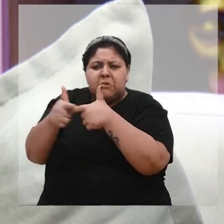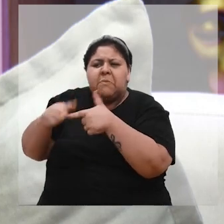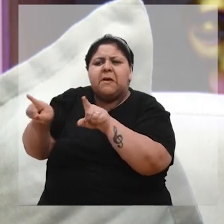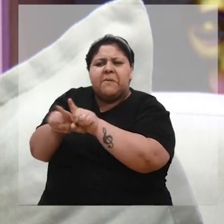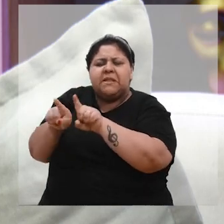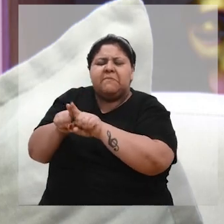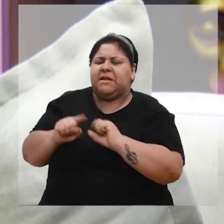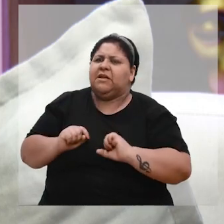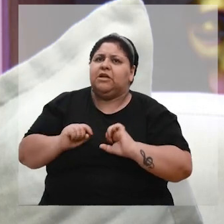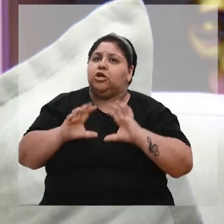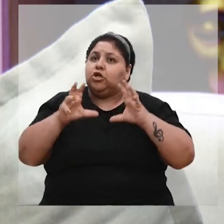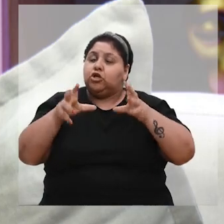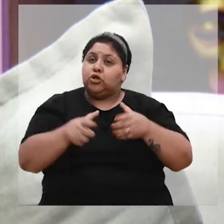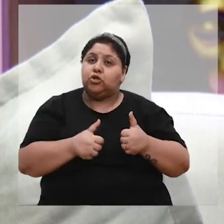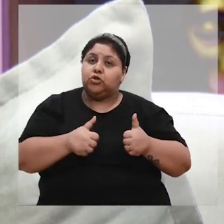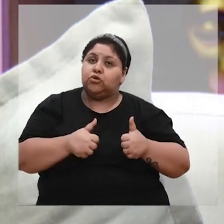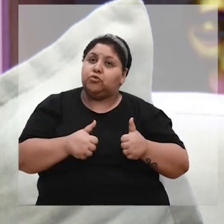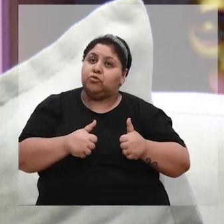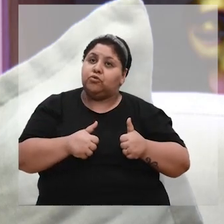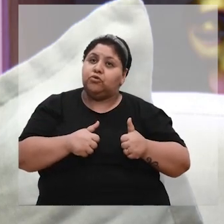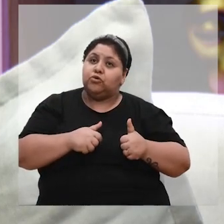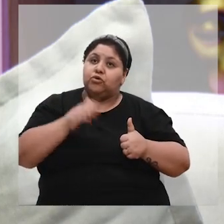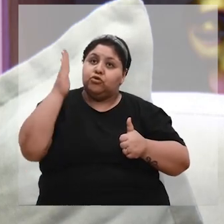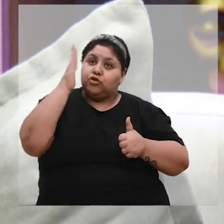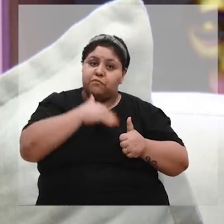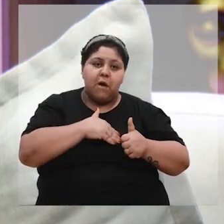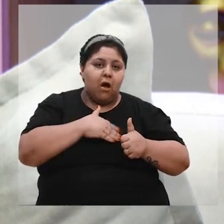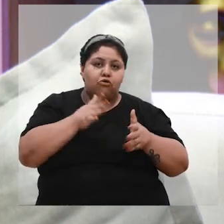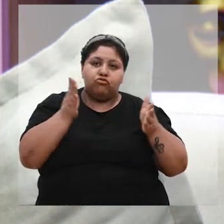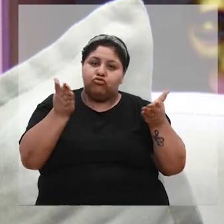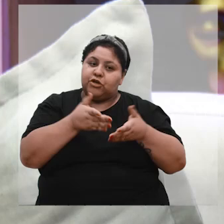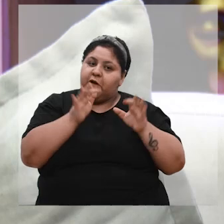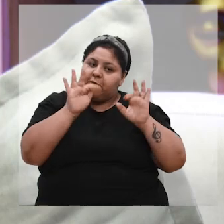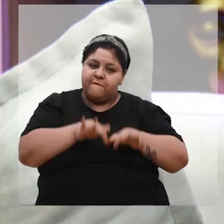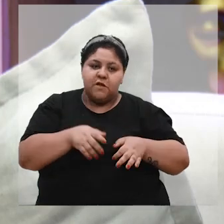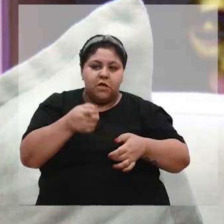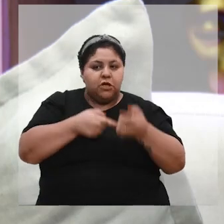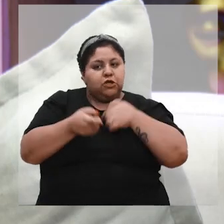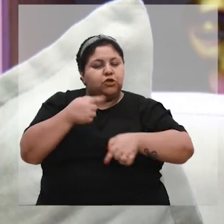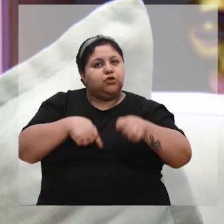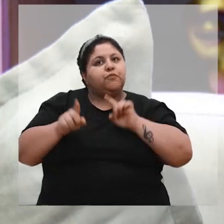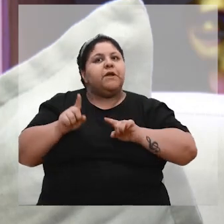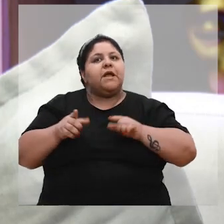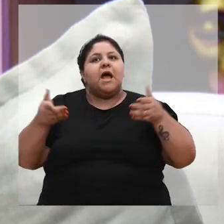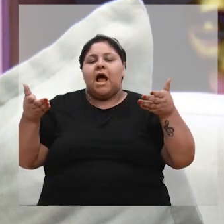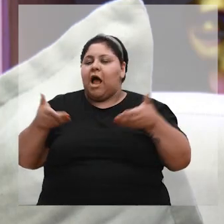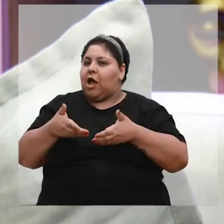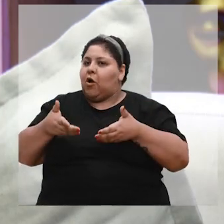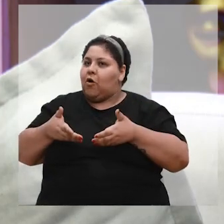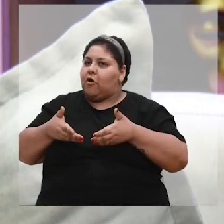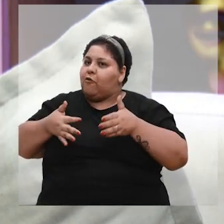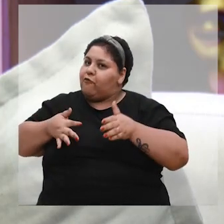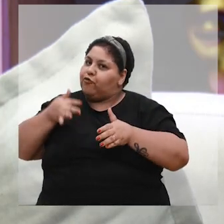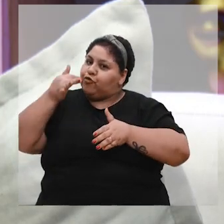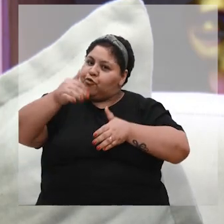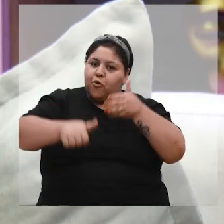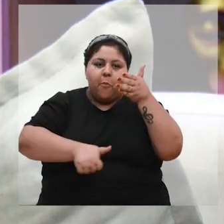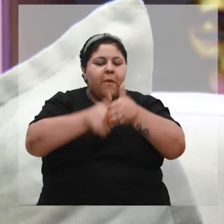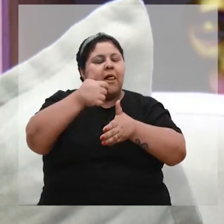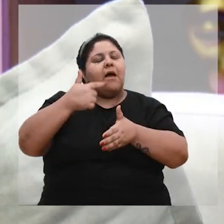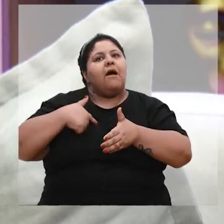assim, qualquer coisa, tudo que de mal que poderia ter me acontecido já foi, né? Então já superei, tudo que vem agora é lucro,